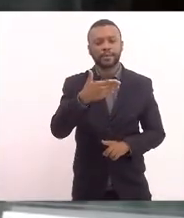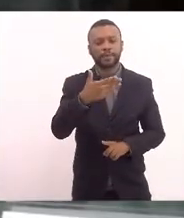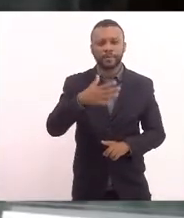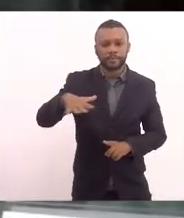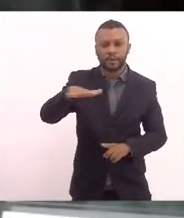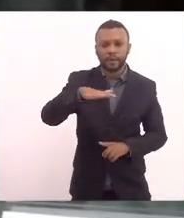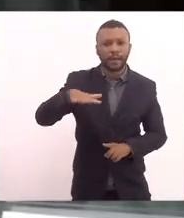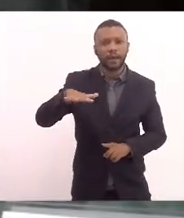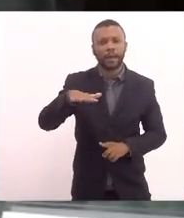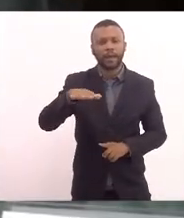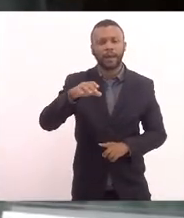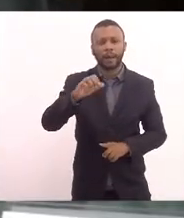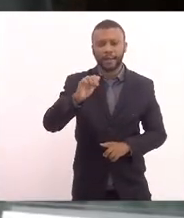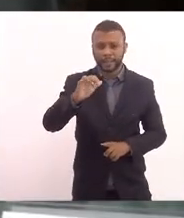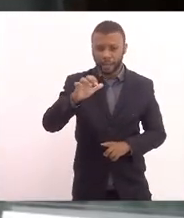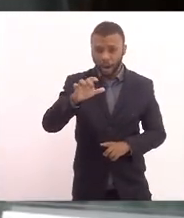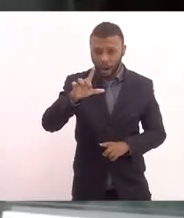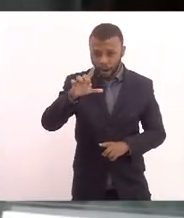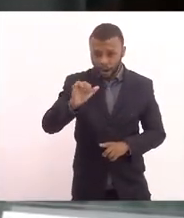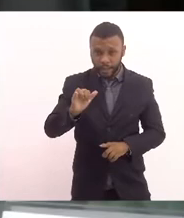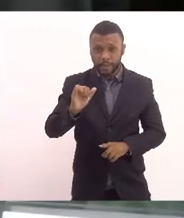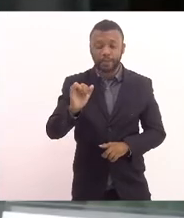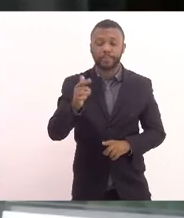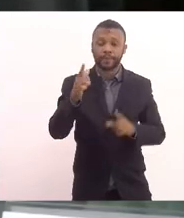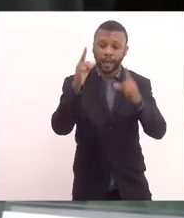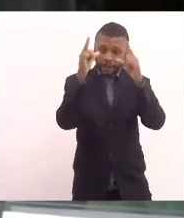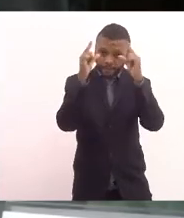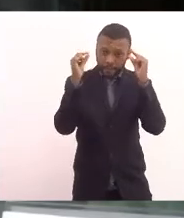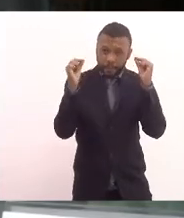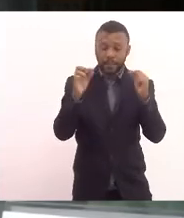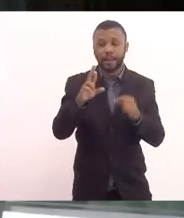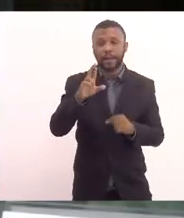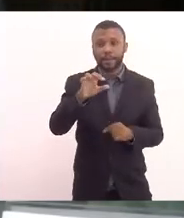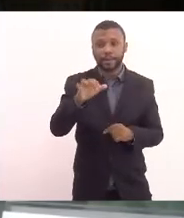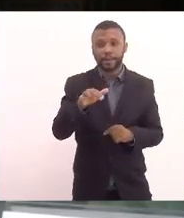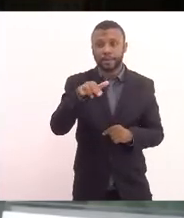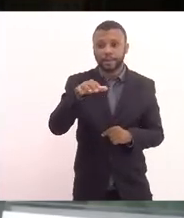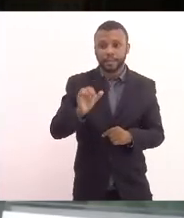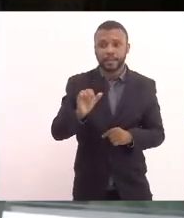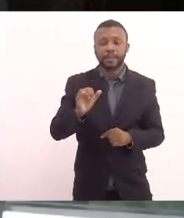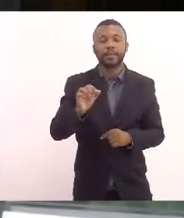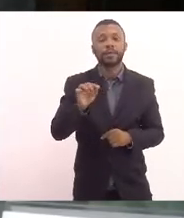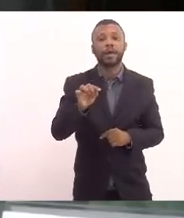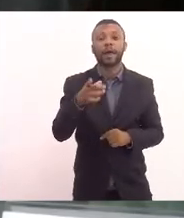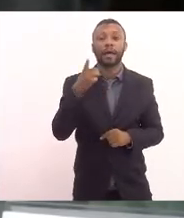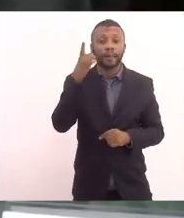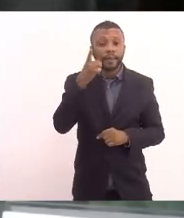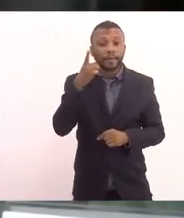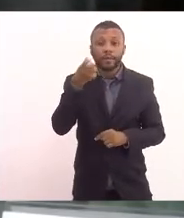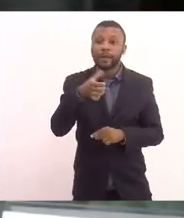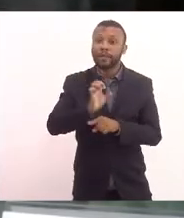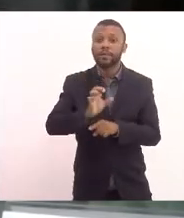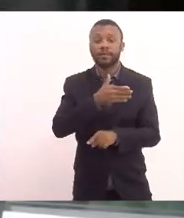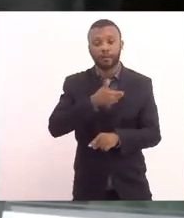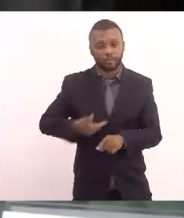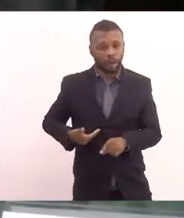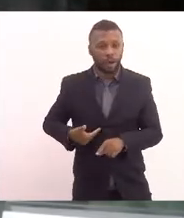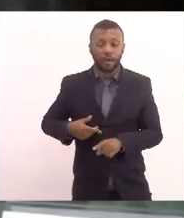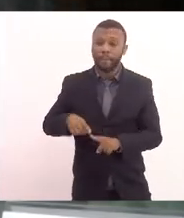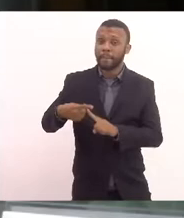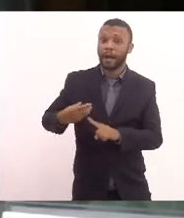da ABEM Nacional, a enfermeira Regiane, deputada estadual, e a todos os presentes nessa